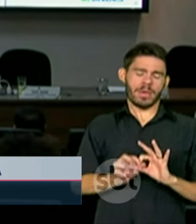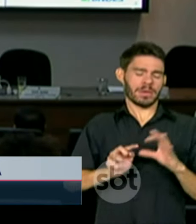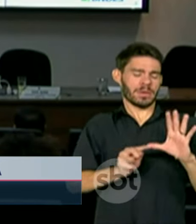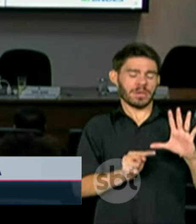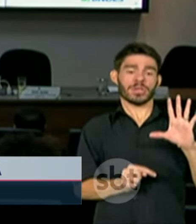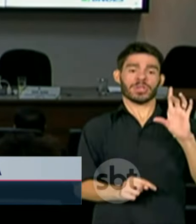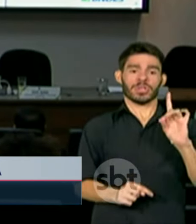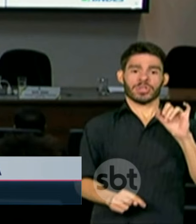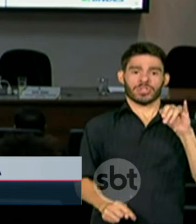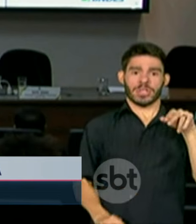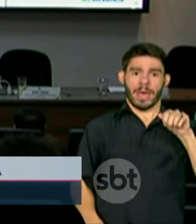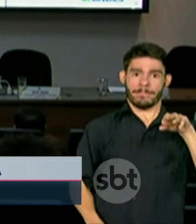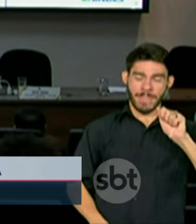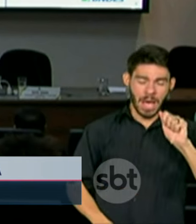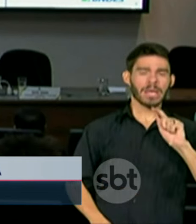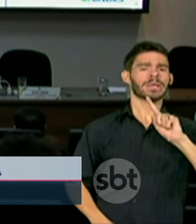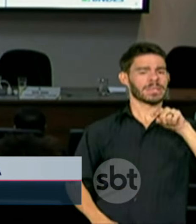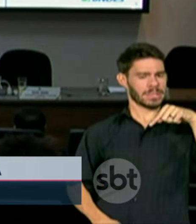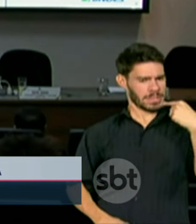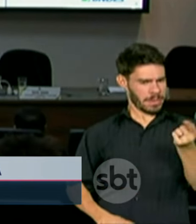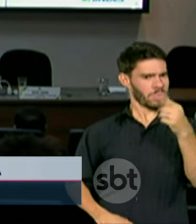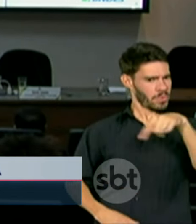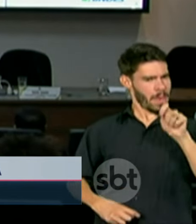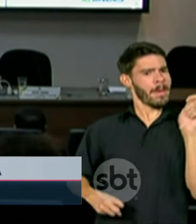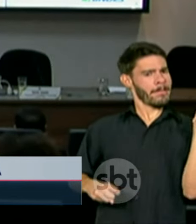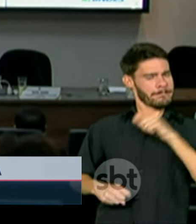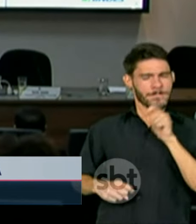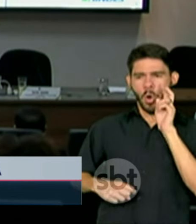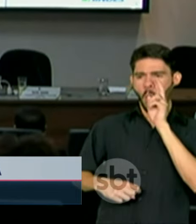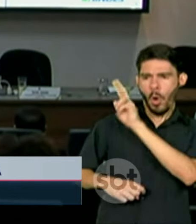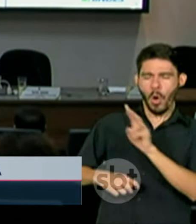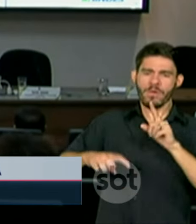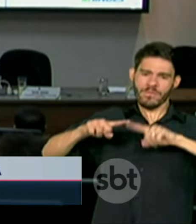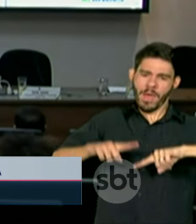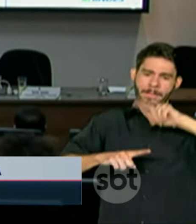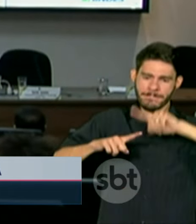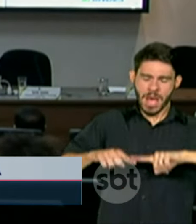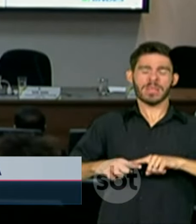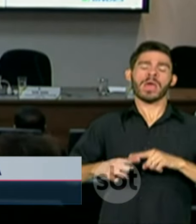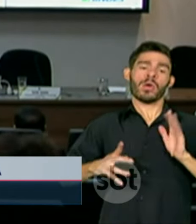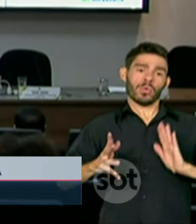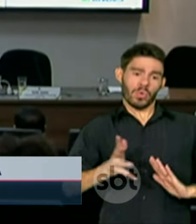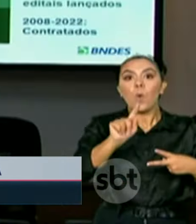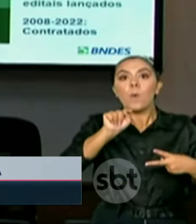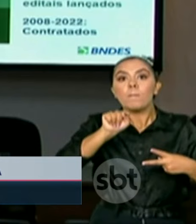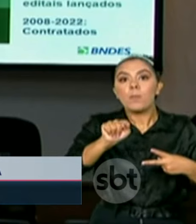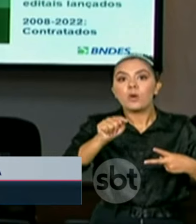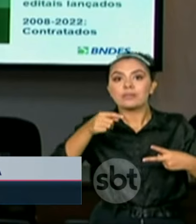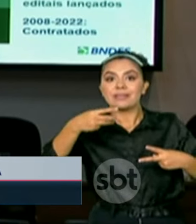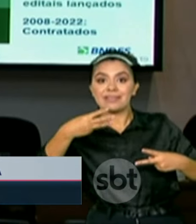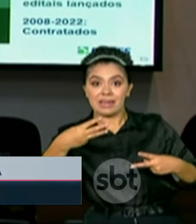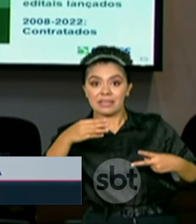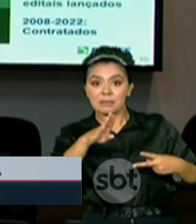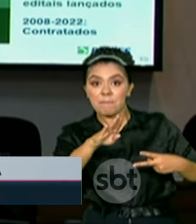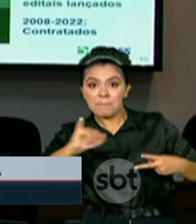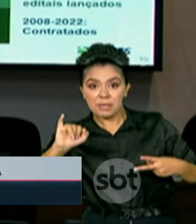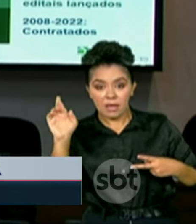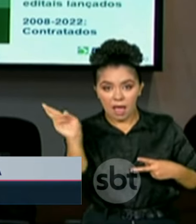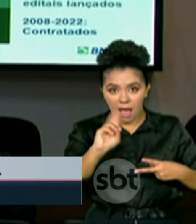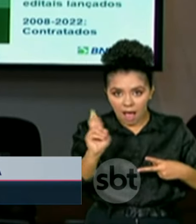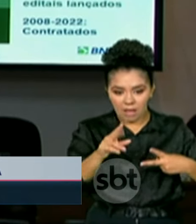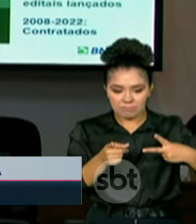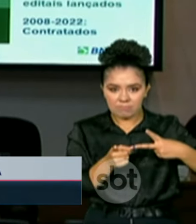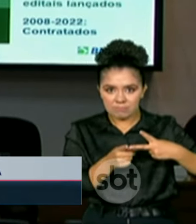726 milhões de reais em doações do Reino Unido, Alemanha, Suíça e Estados Unidos. Outros 3 bilhões de